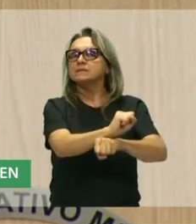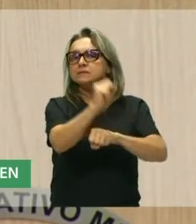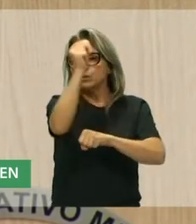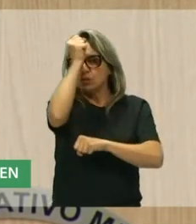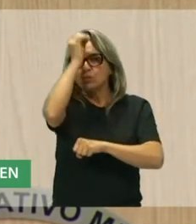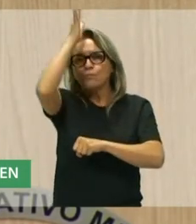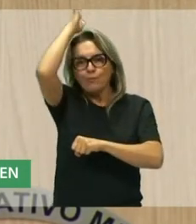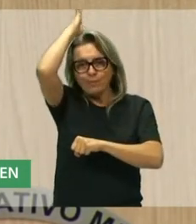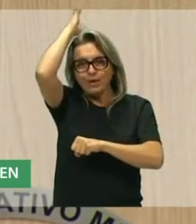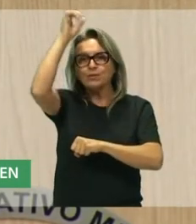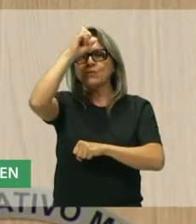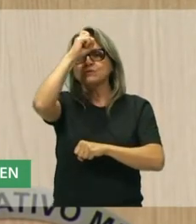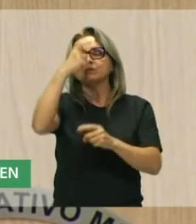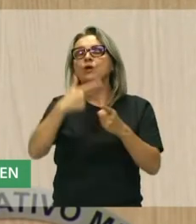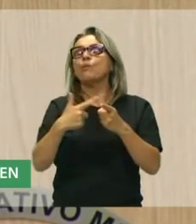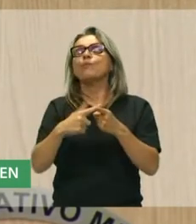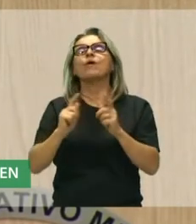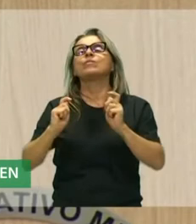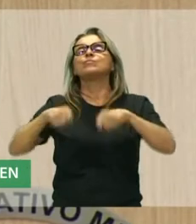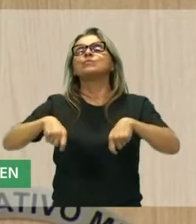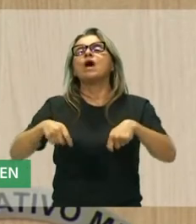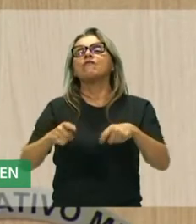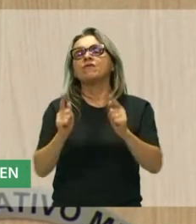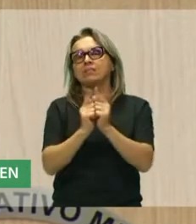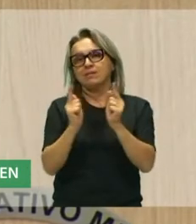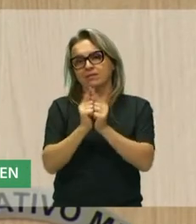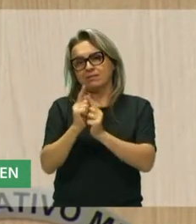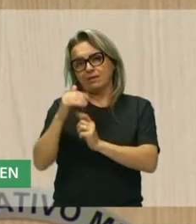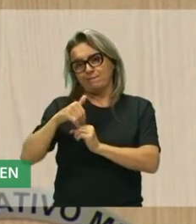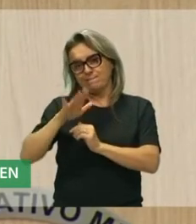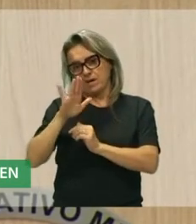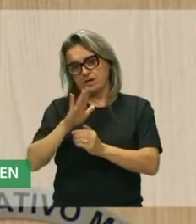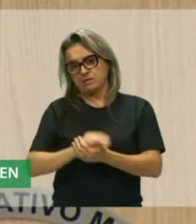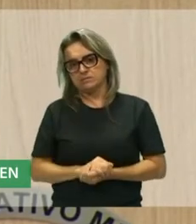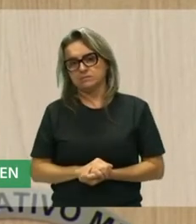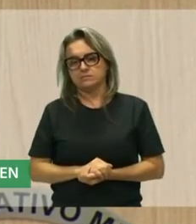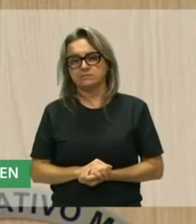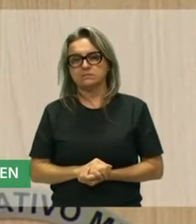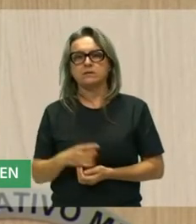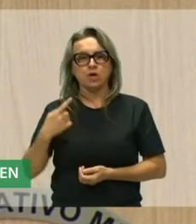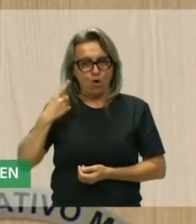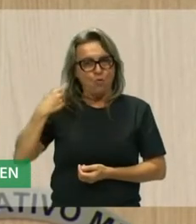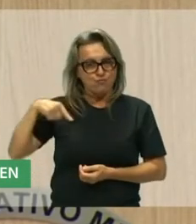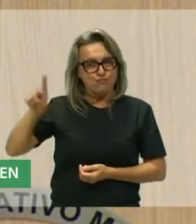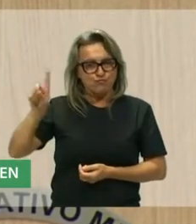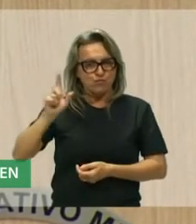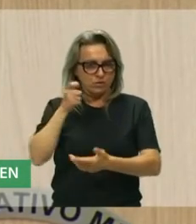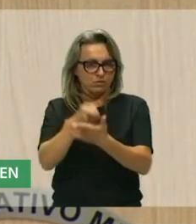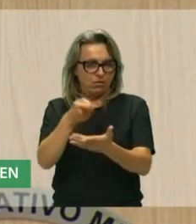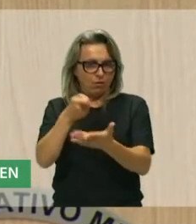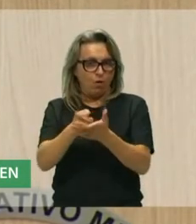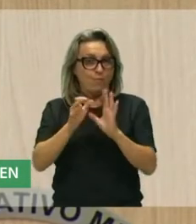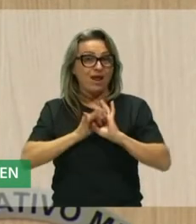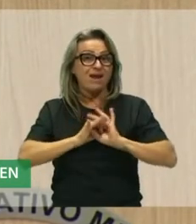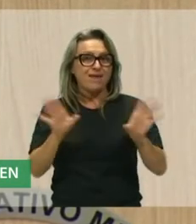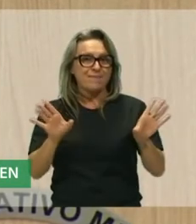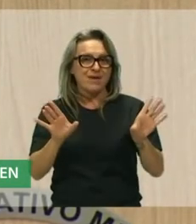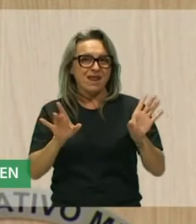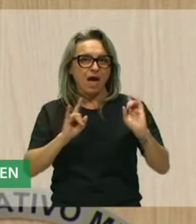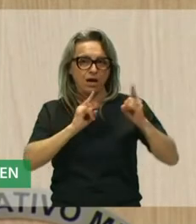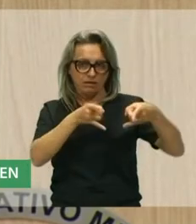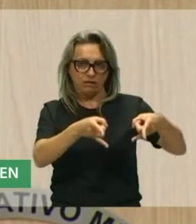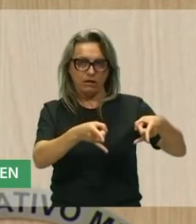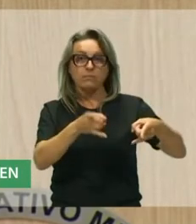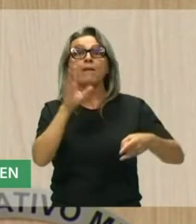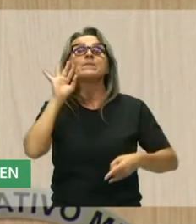como atender mais. E eu fui lá, eu era comandante aqui, fui lá para cobrar da liberação da maca. Imagina um acidente de trânsito e não